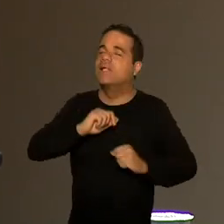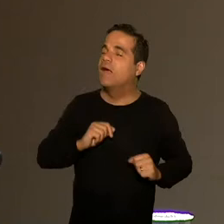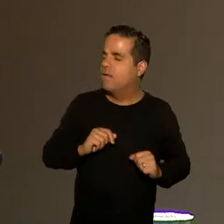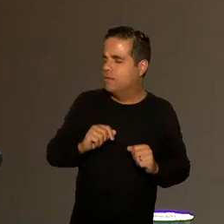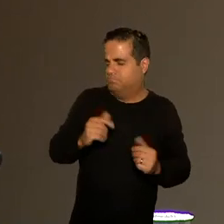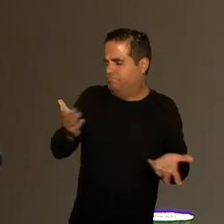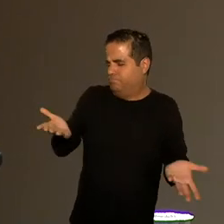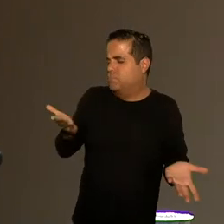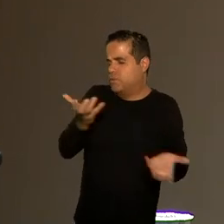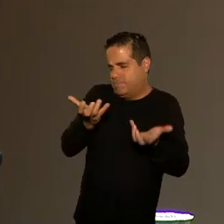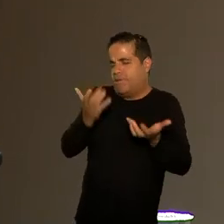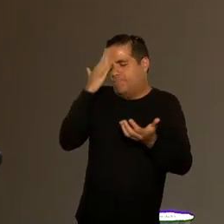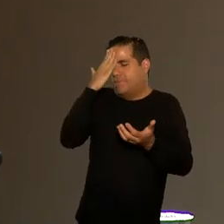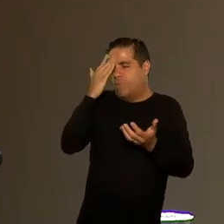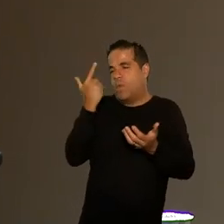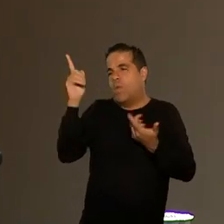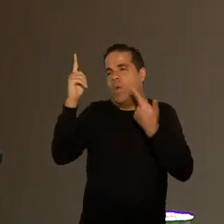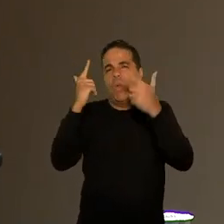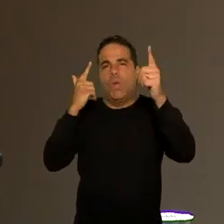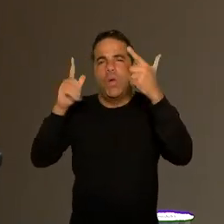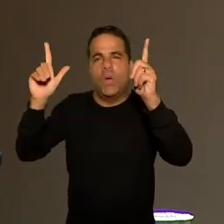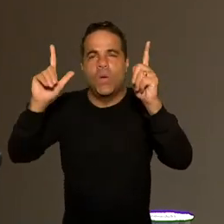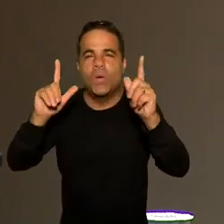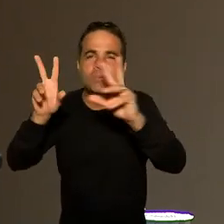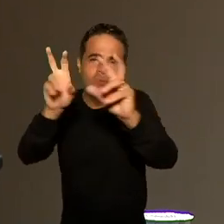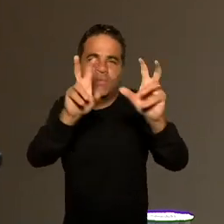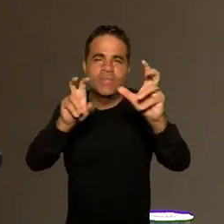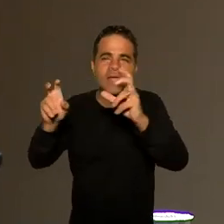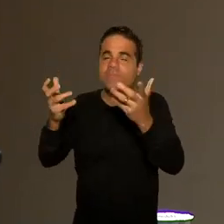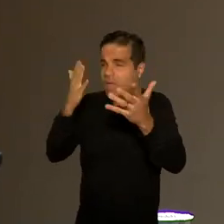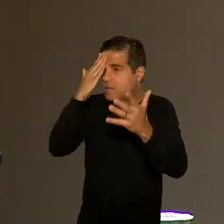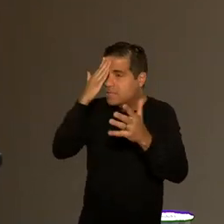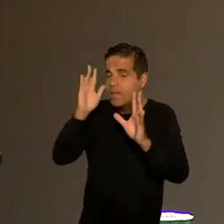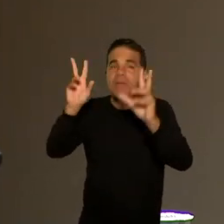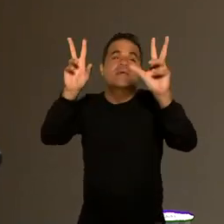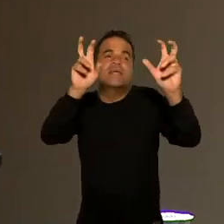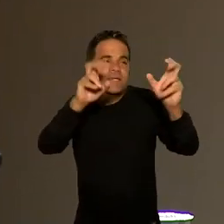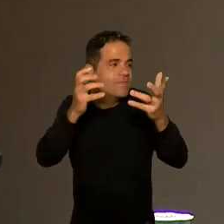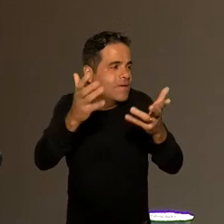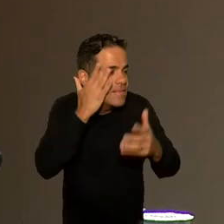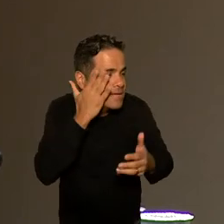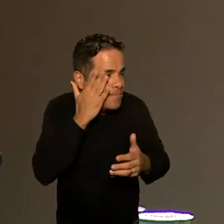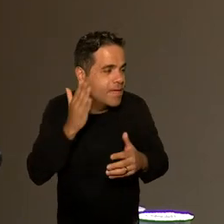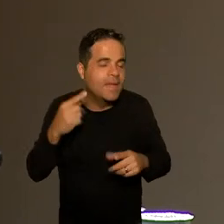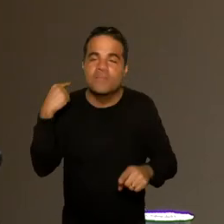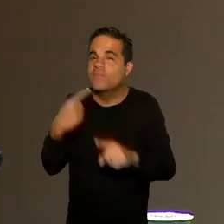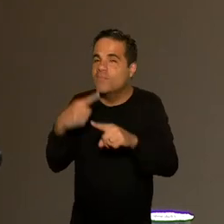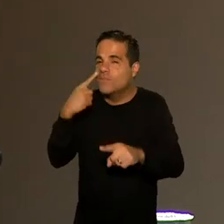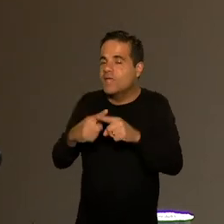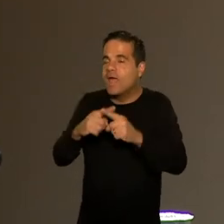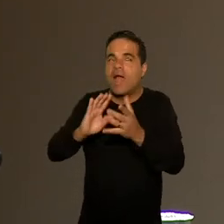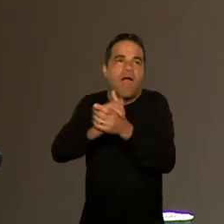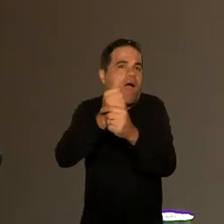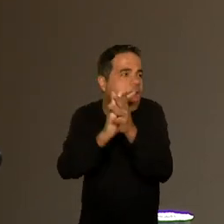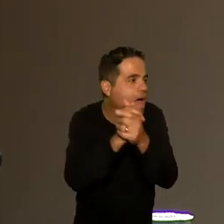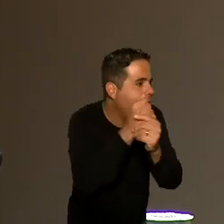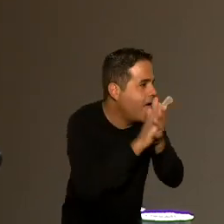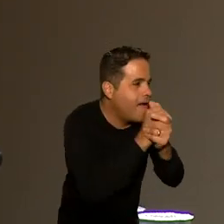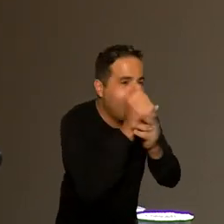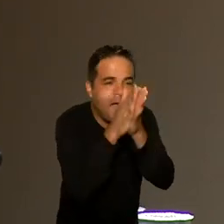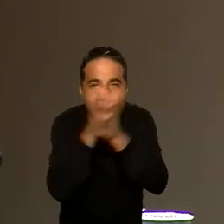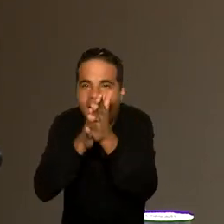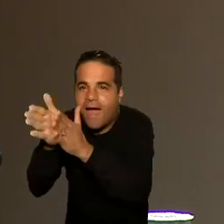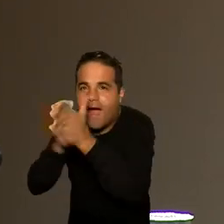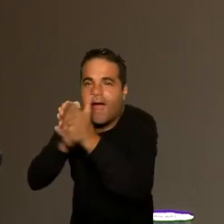é claro que a gente quer saber outras outras enunciados aí dessa dessa questão porque a expectativa desse